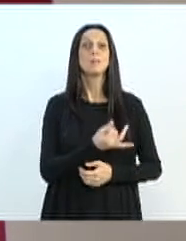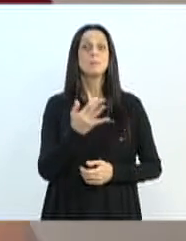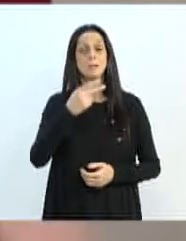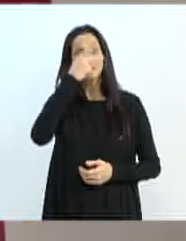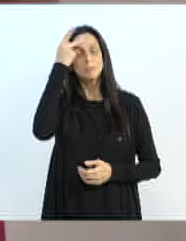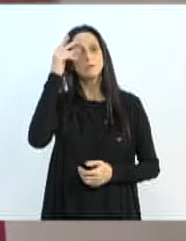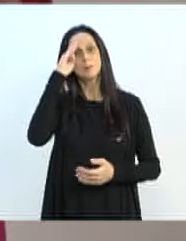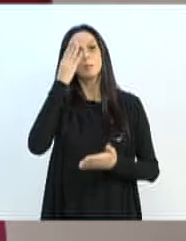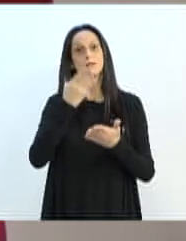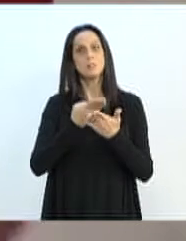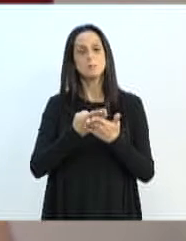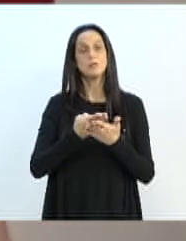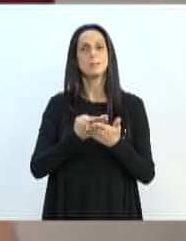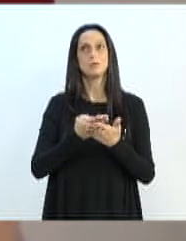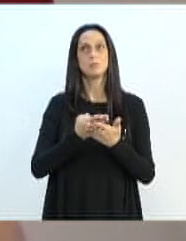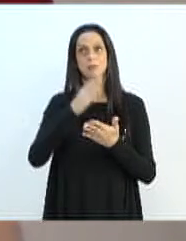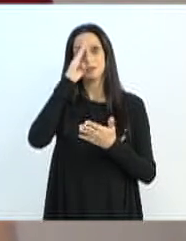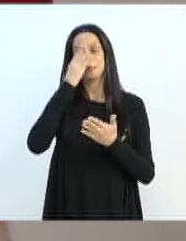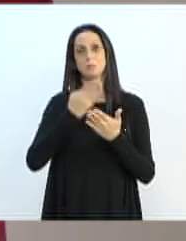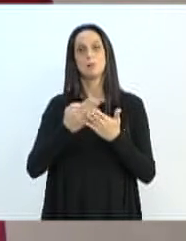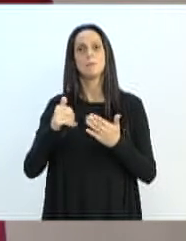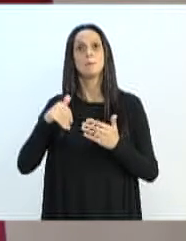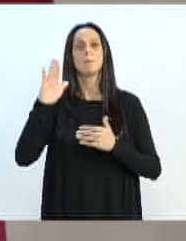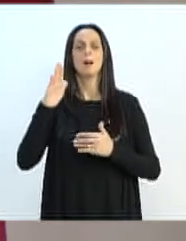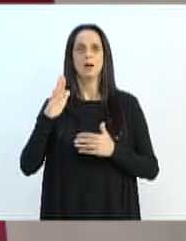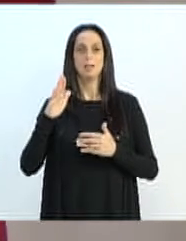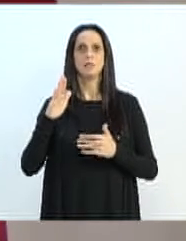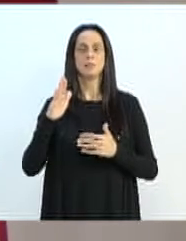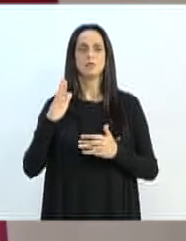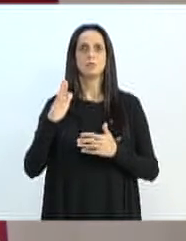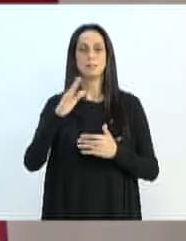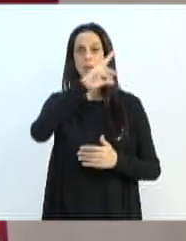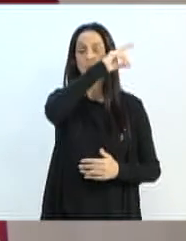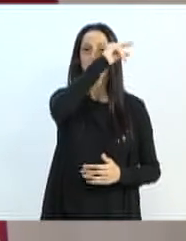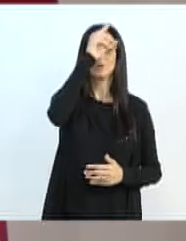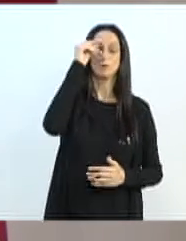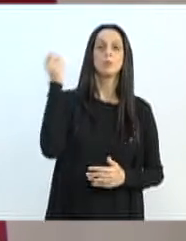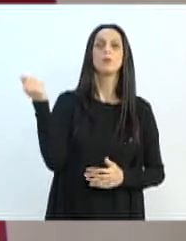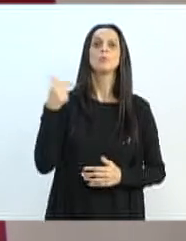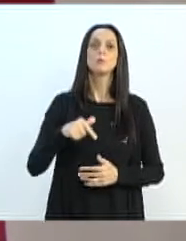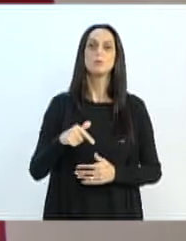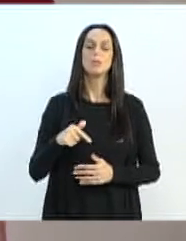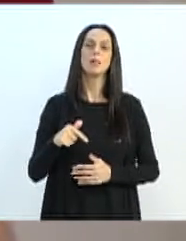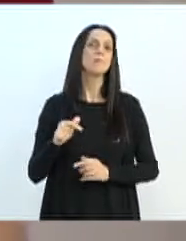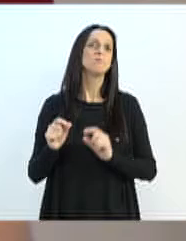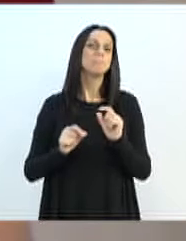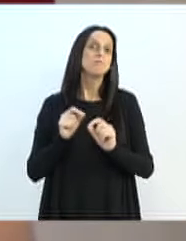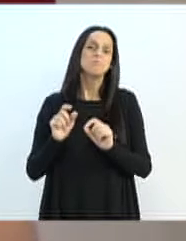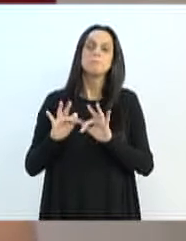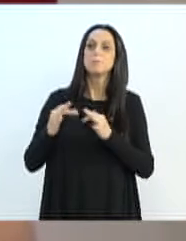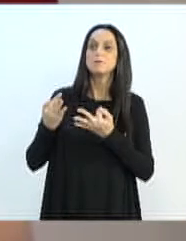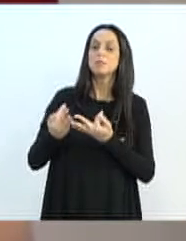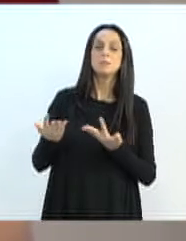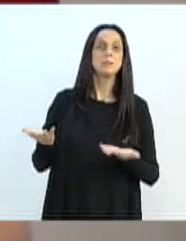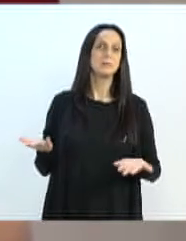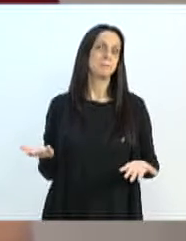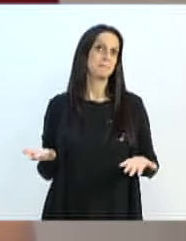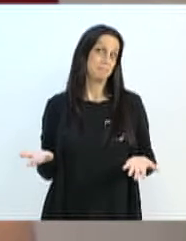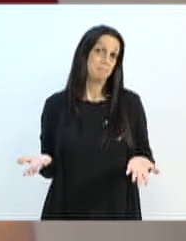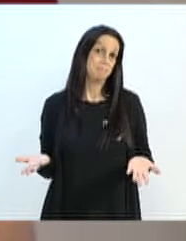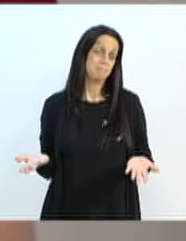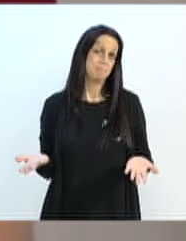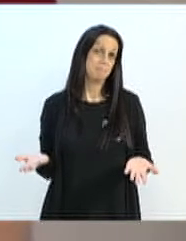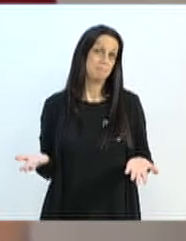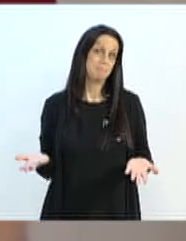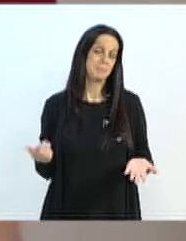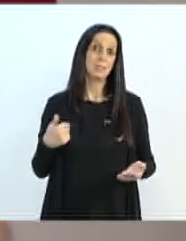acreditam mais, vereadora Silmara, na legitimidade do poder público do que na legitimidade de uma família.